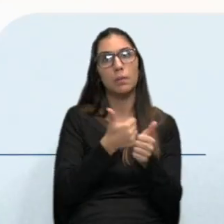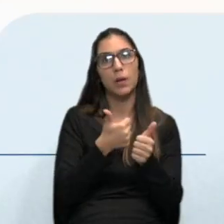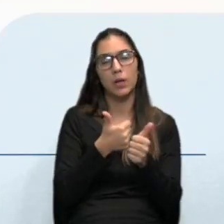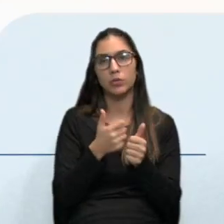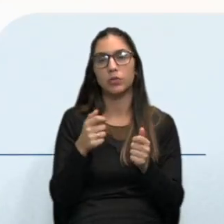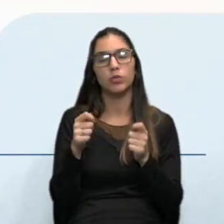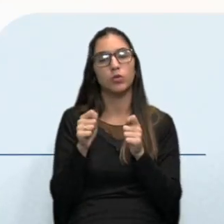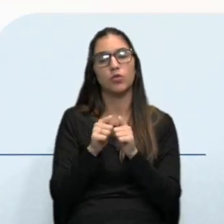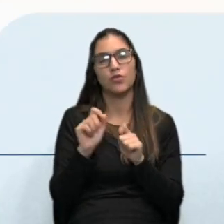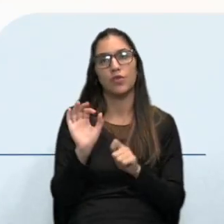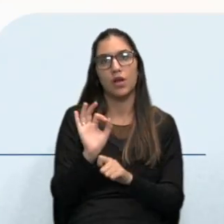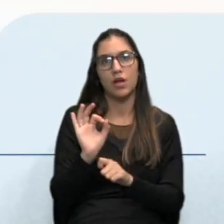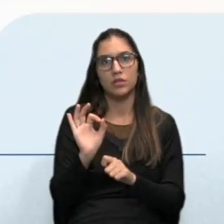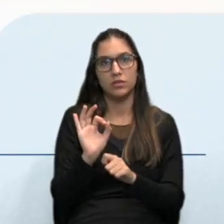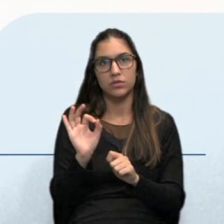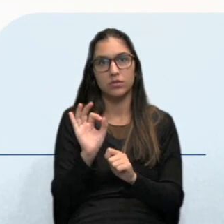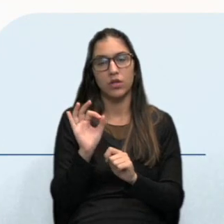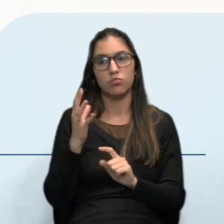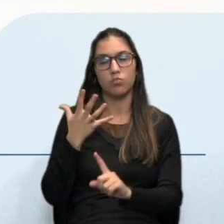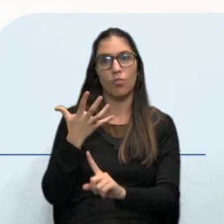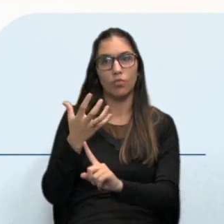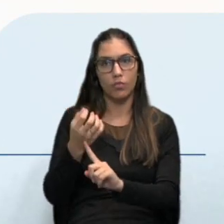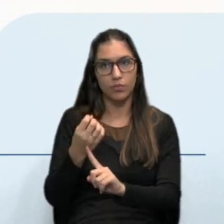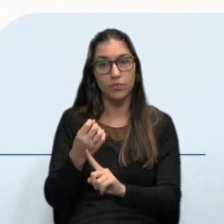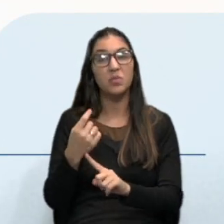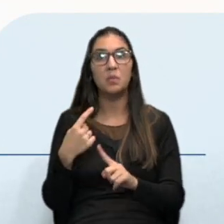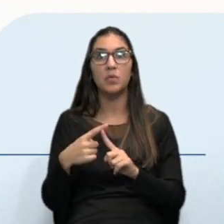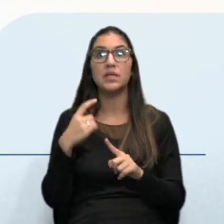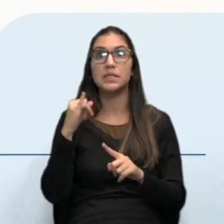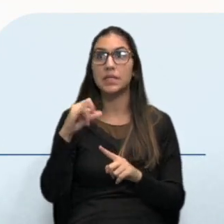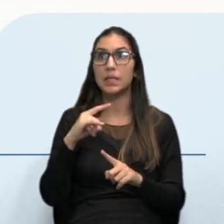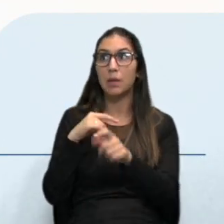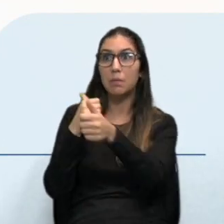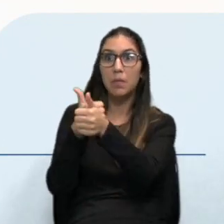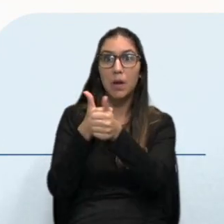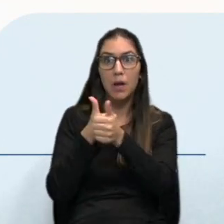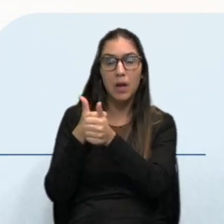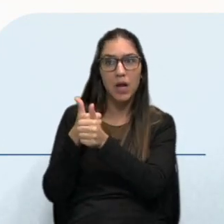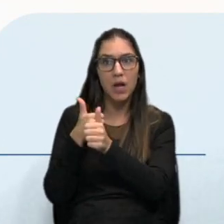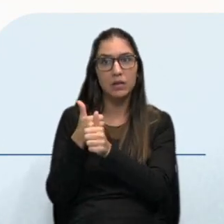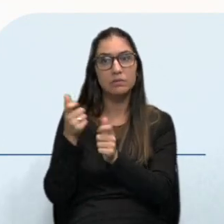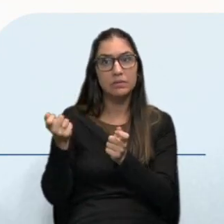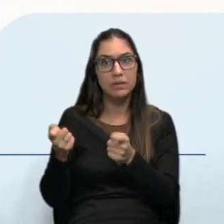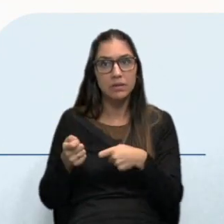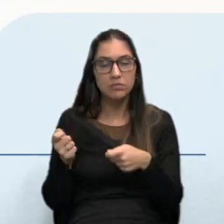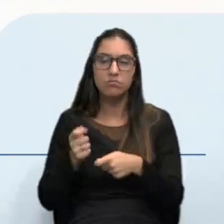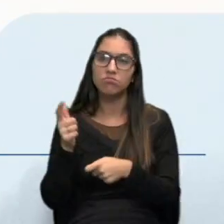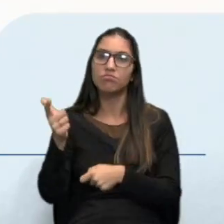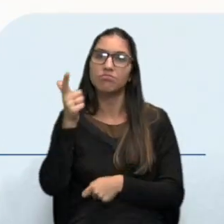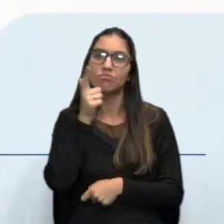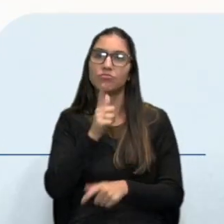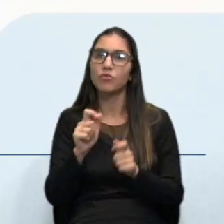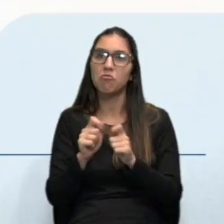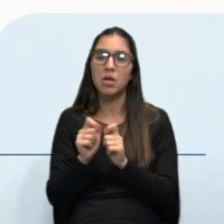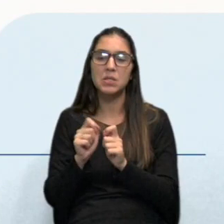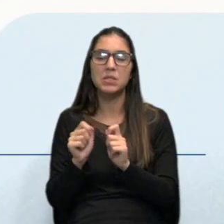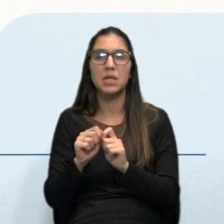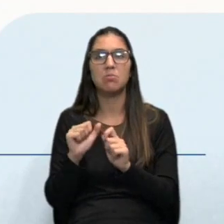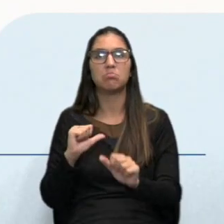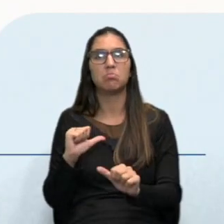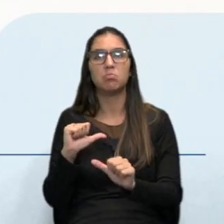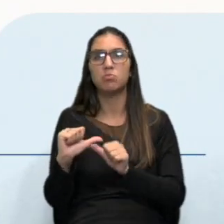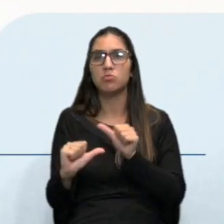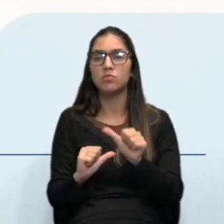para puxar a chamada para ela. Porque se tiver alguma estação radiobase no alcance, ela vai conseguir fazer essa